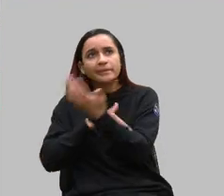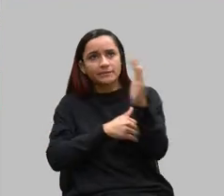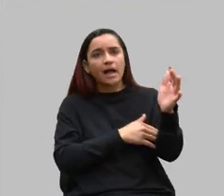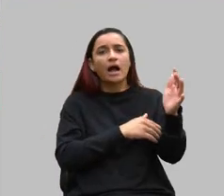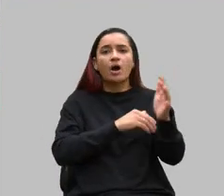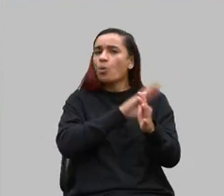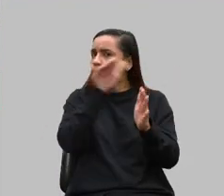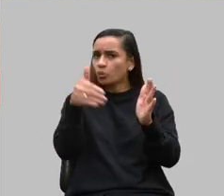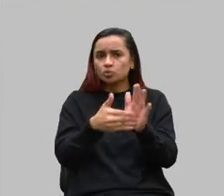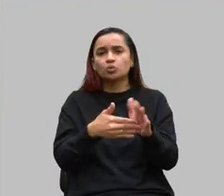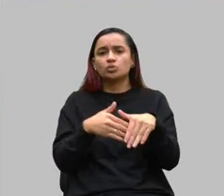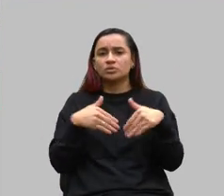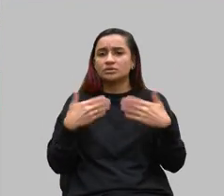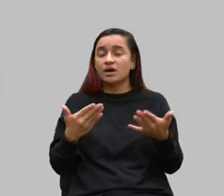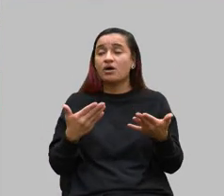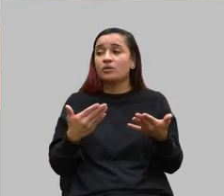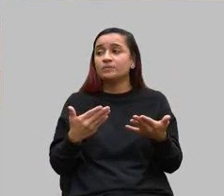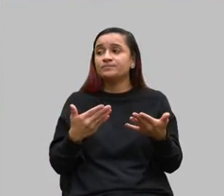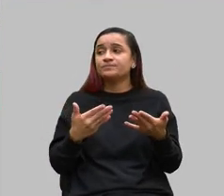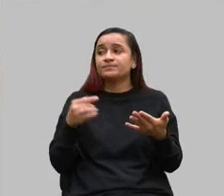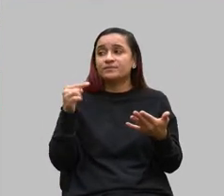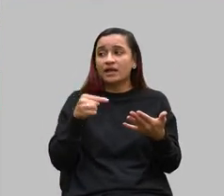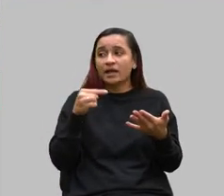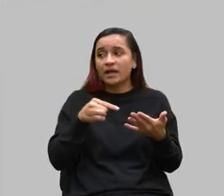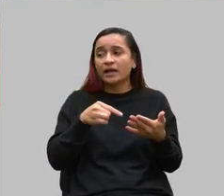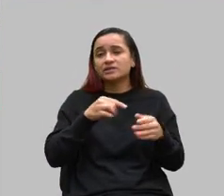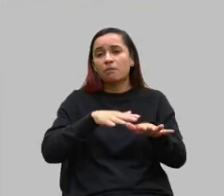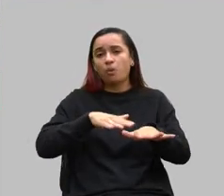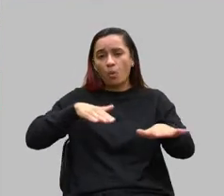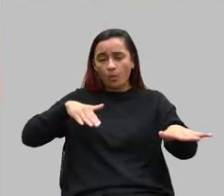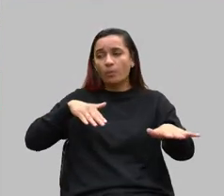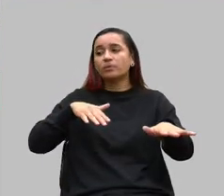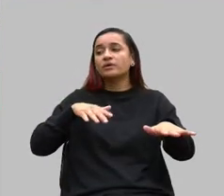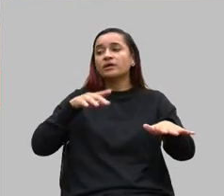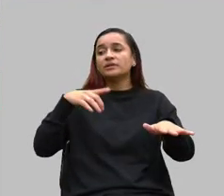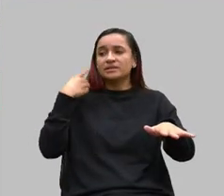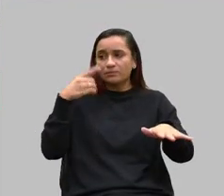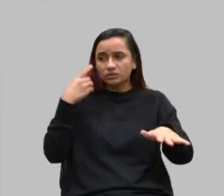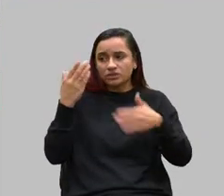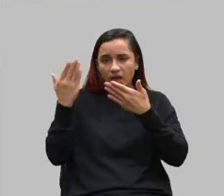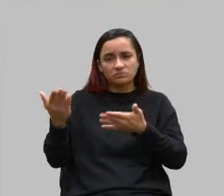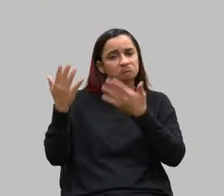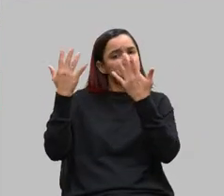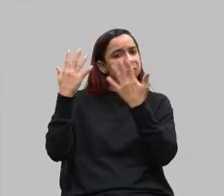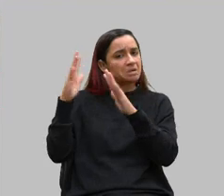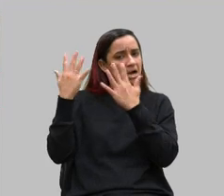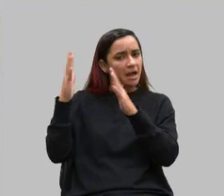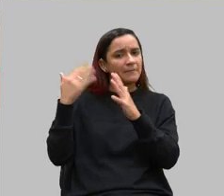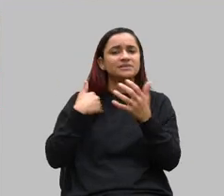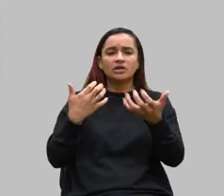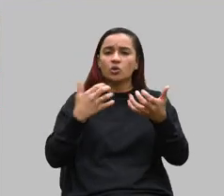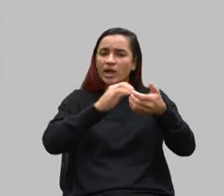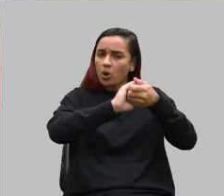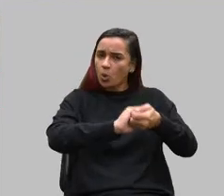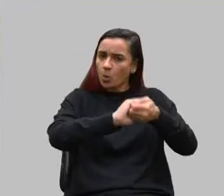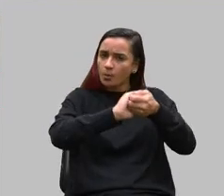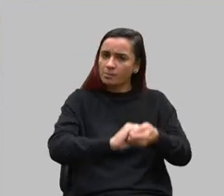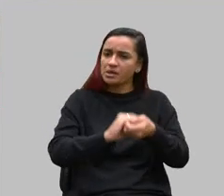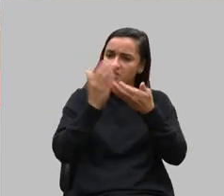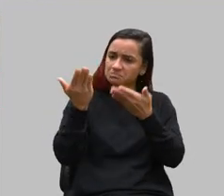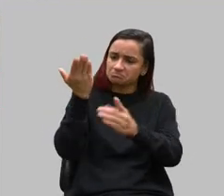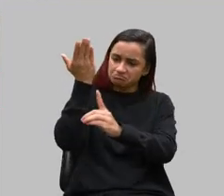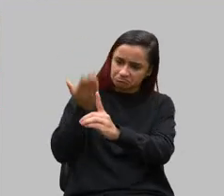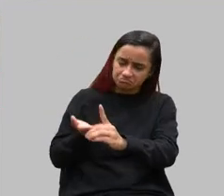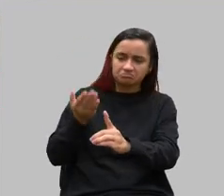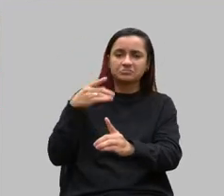inclusive Então essa essa mobilização da deputada Ela está de parabéns quero cumprimentar todos na na sua pessoa